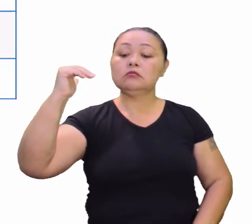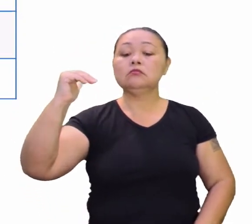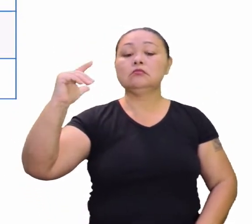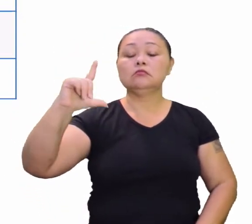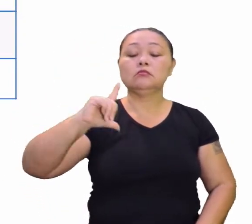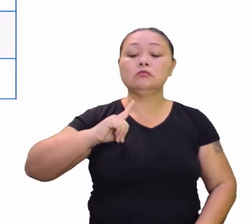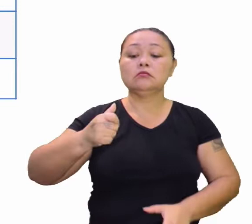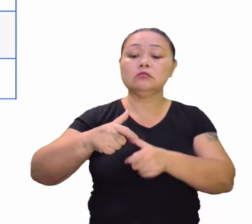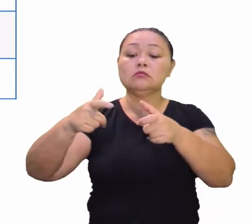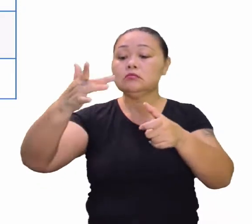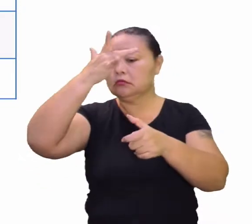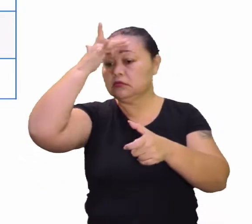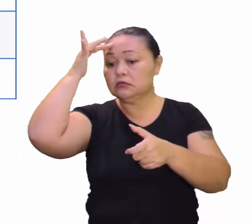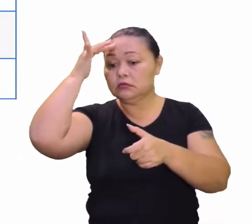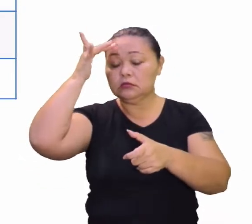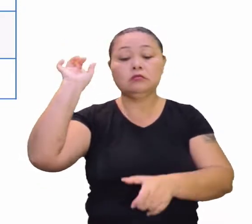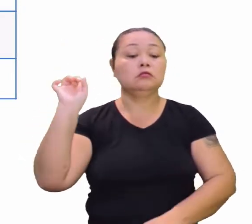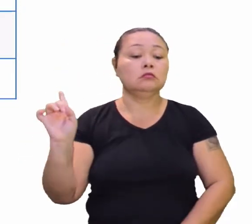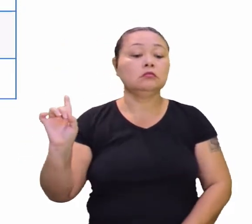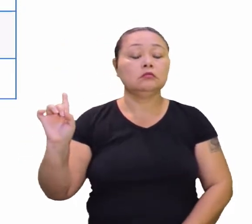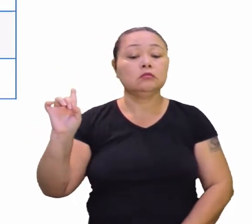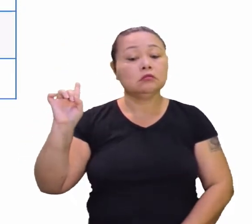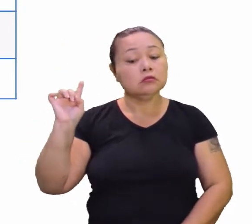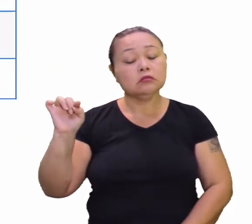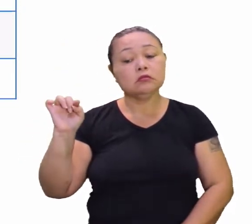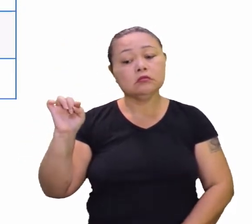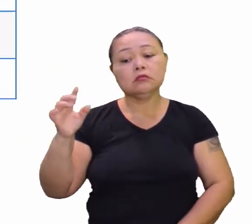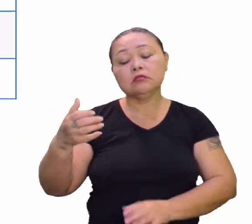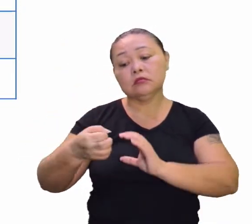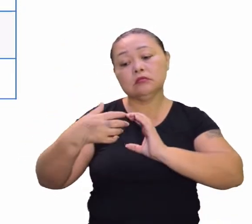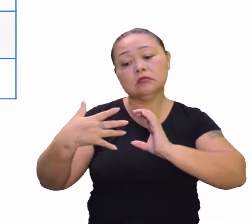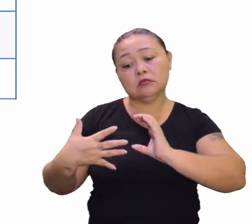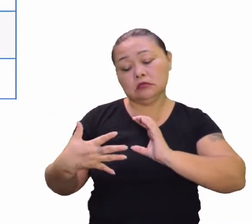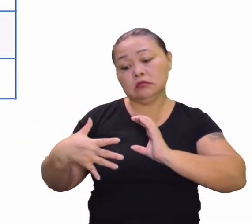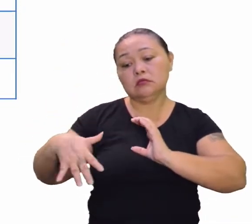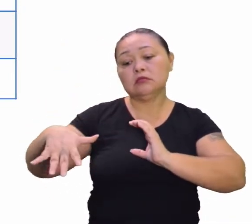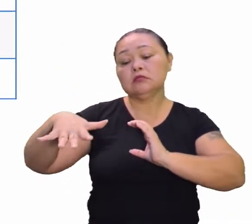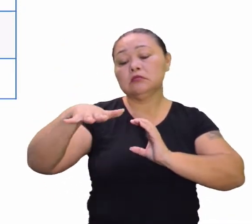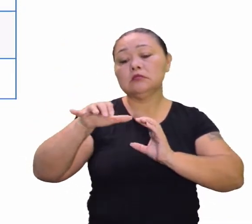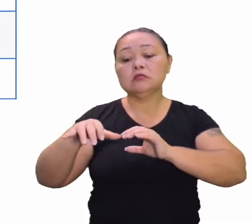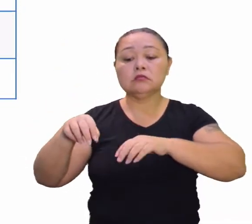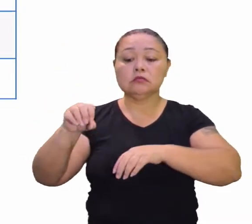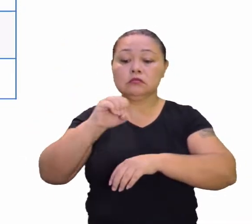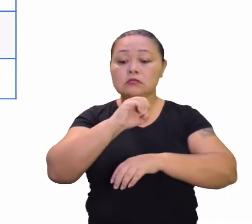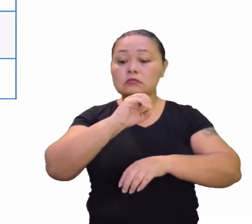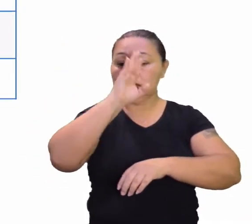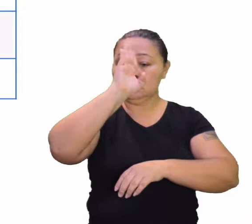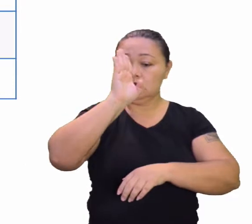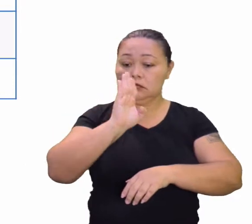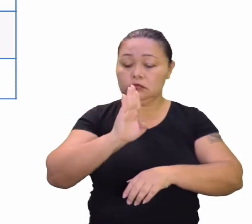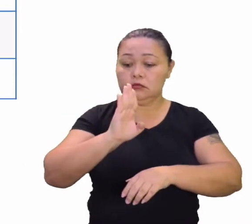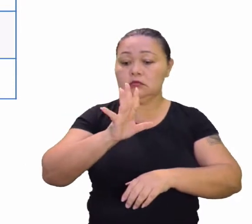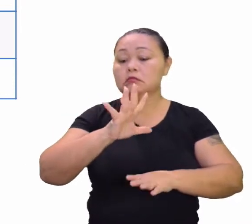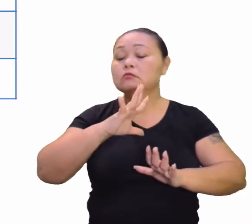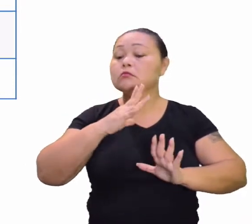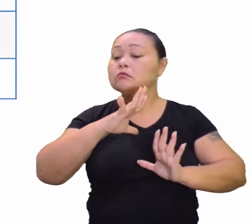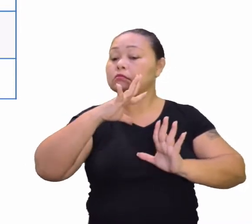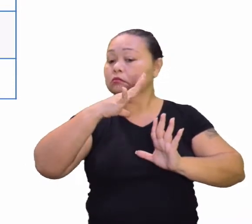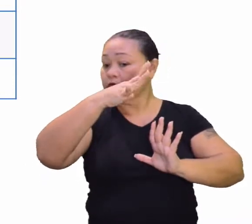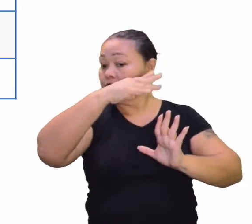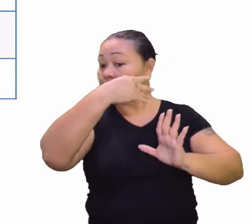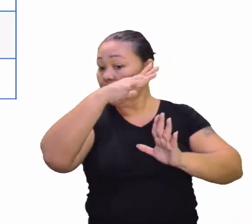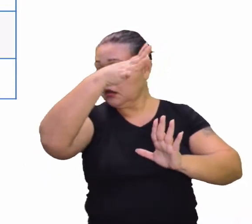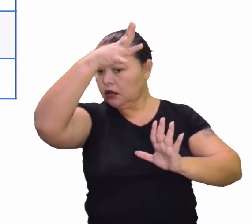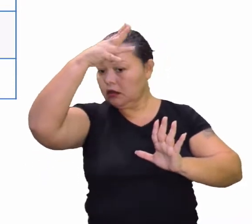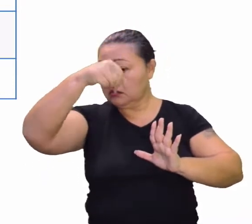densidade demográfica. Mas essa densidade demográfica é bem característica aqui da porção oeste do Brasil, na Amazônia,